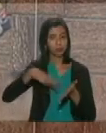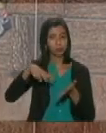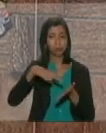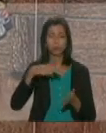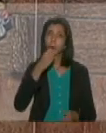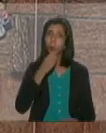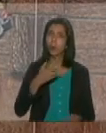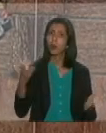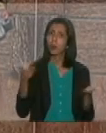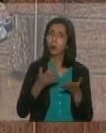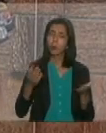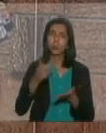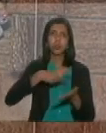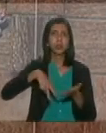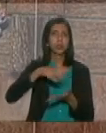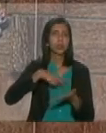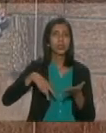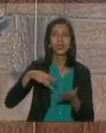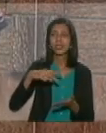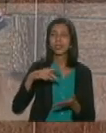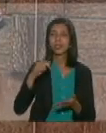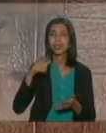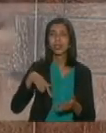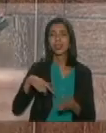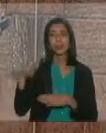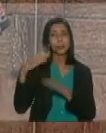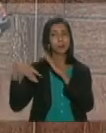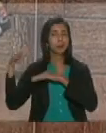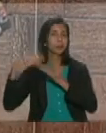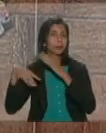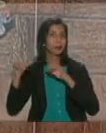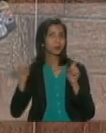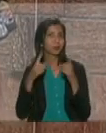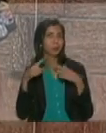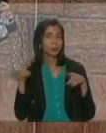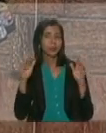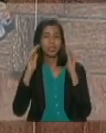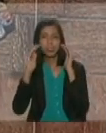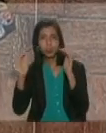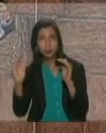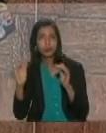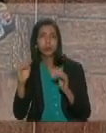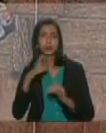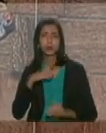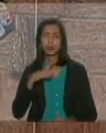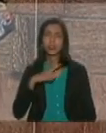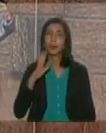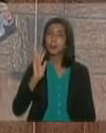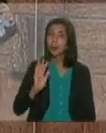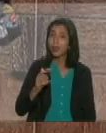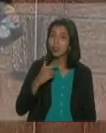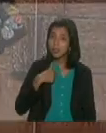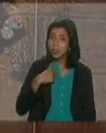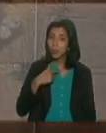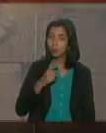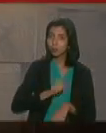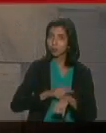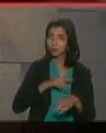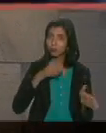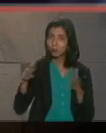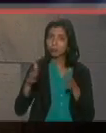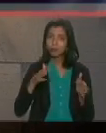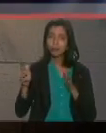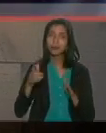né? Hoje em dia a dança virou muito essa história da dança contemporânea, que eu super respeito, acho que tem trabalhos lindos, mas eu sou de uma